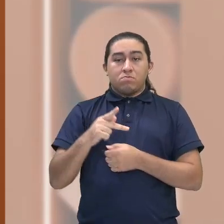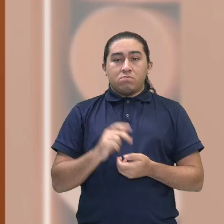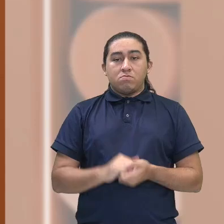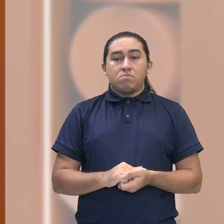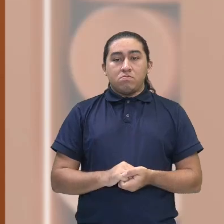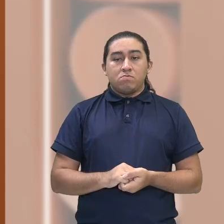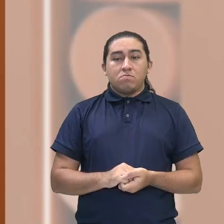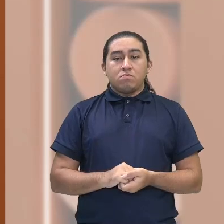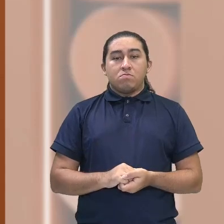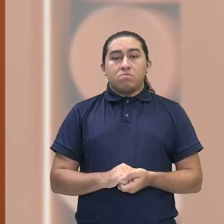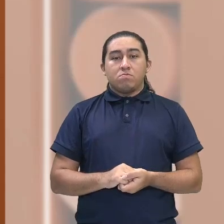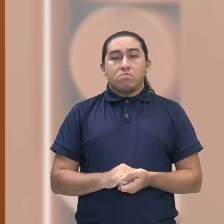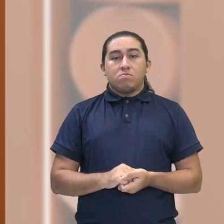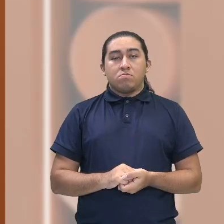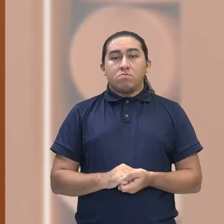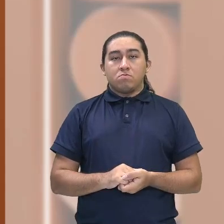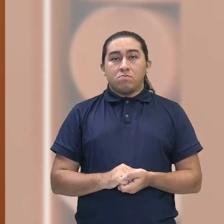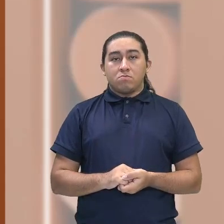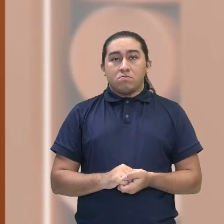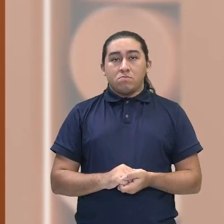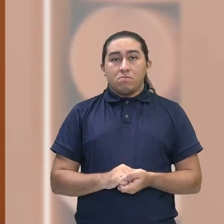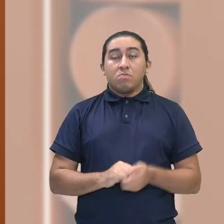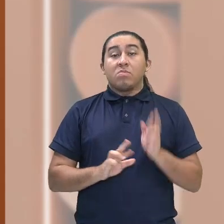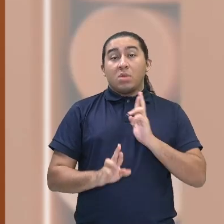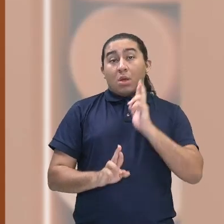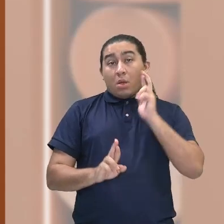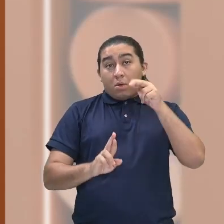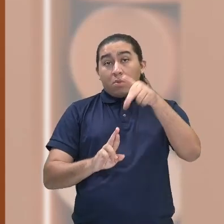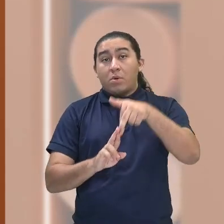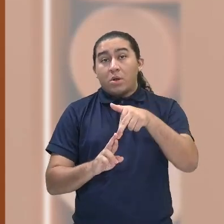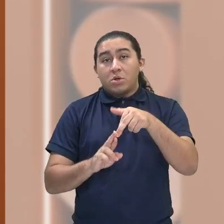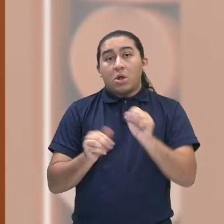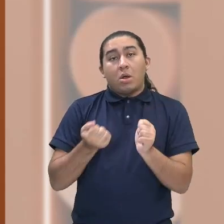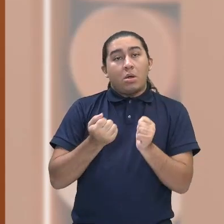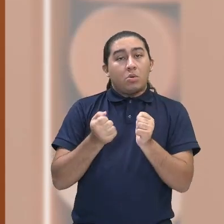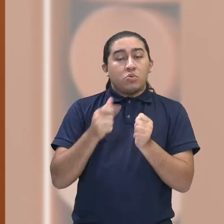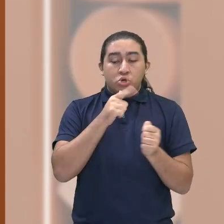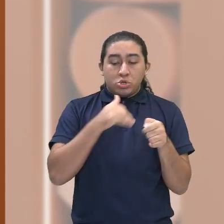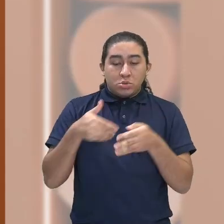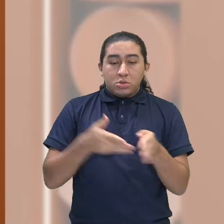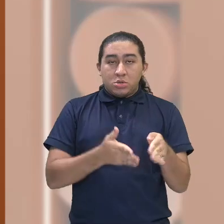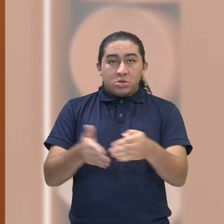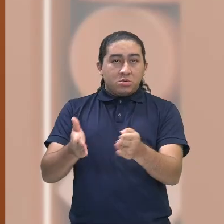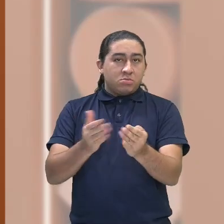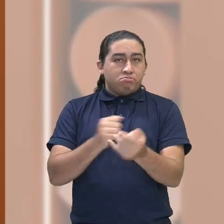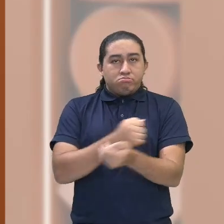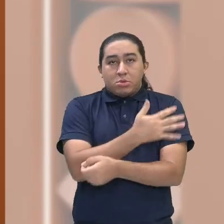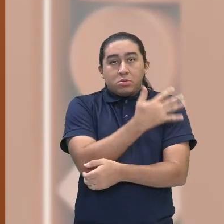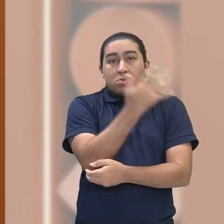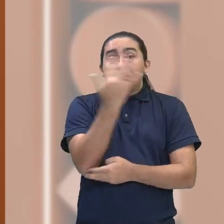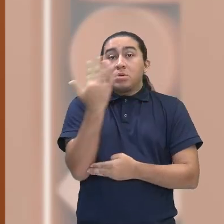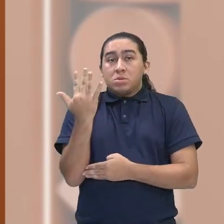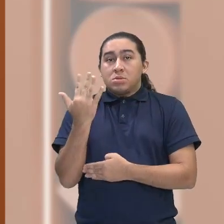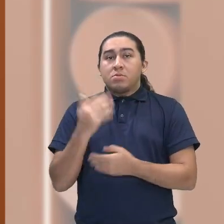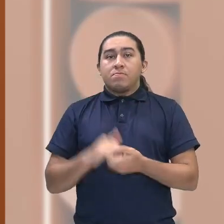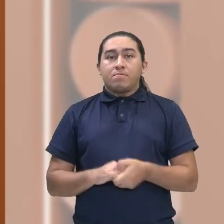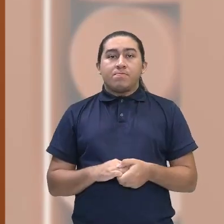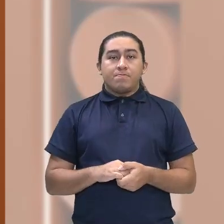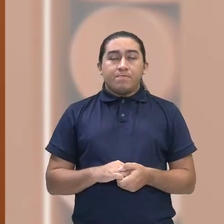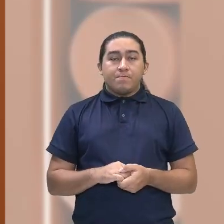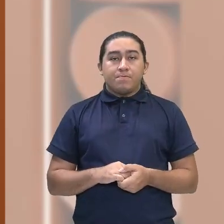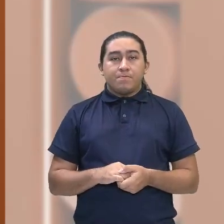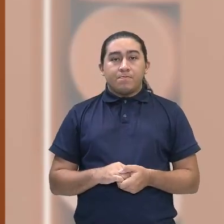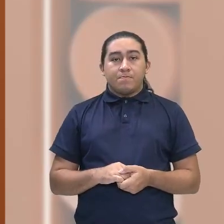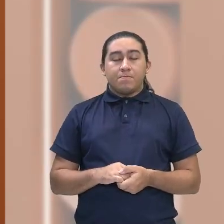do conhecimento a respeito da natureza, dos rios. Então, você compreende